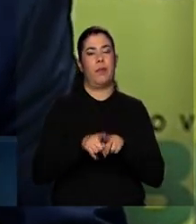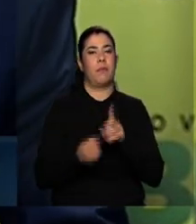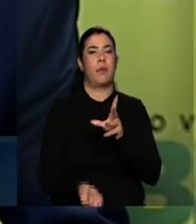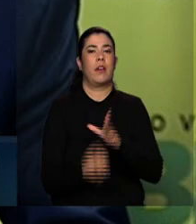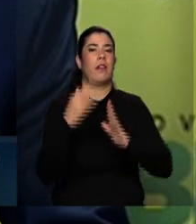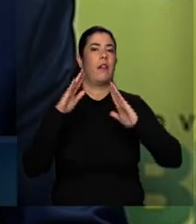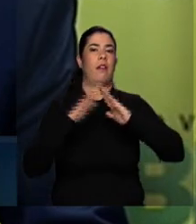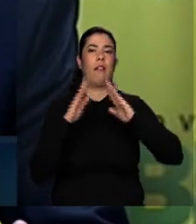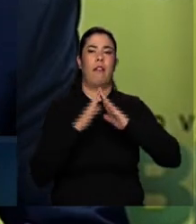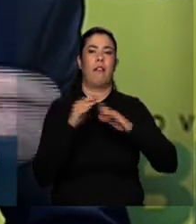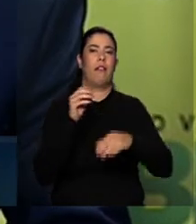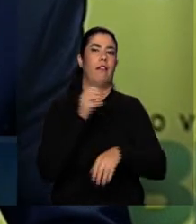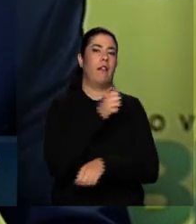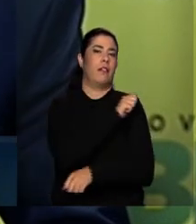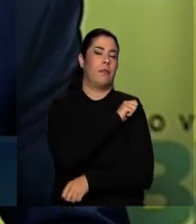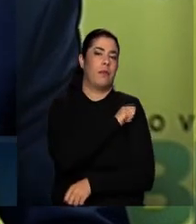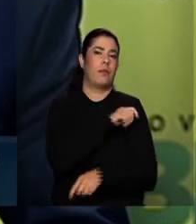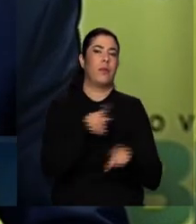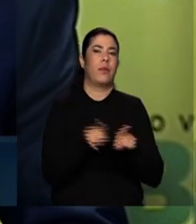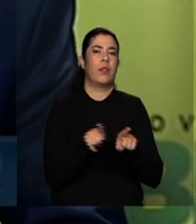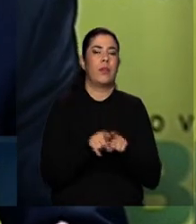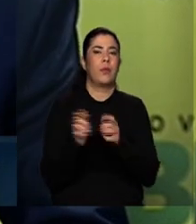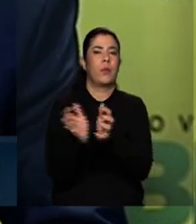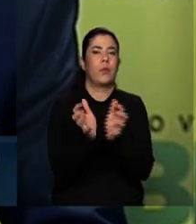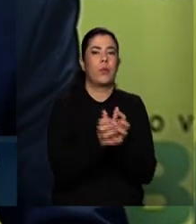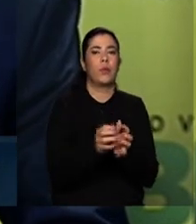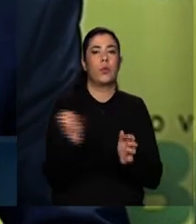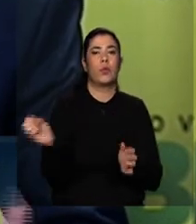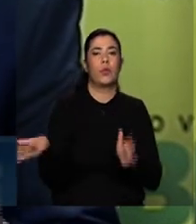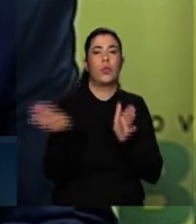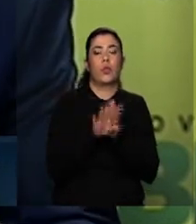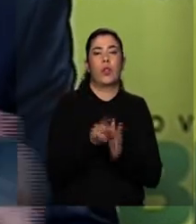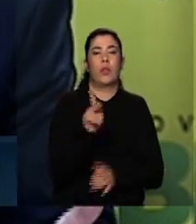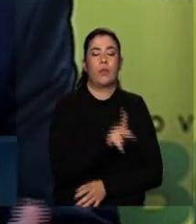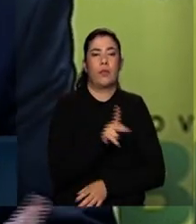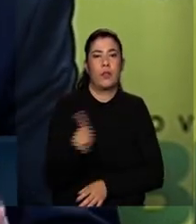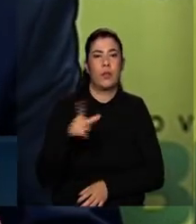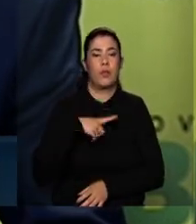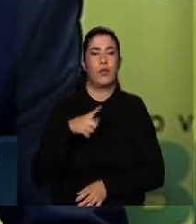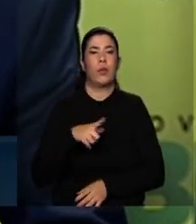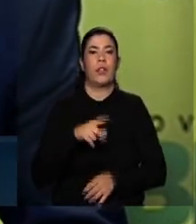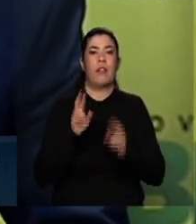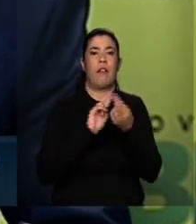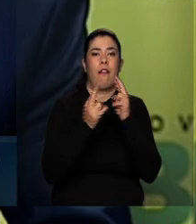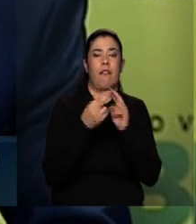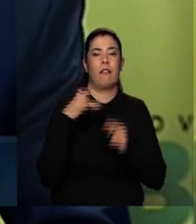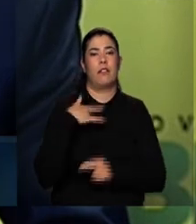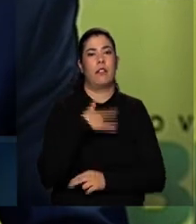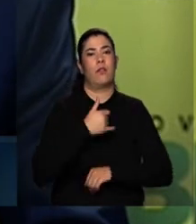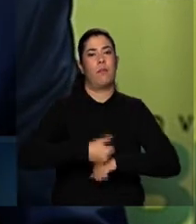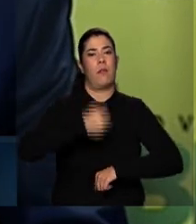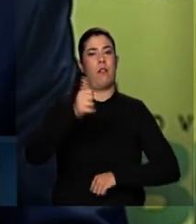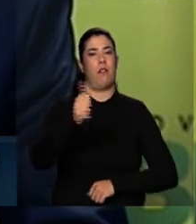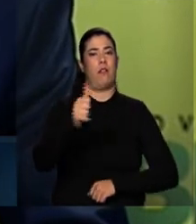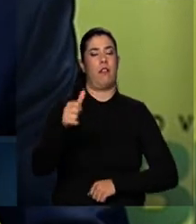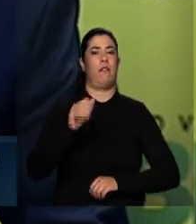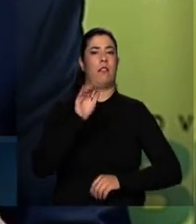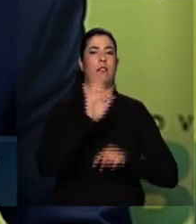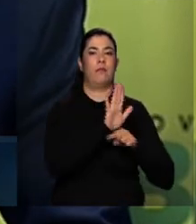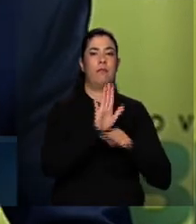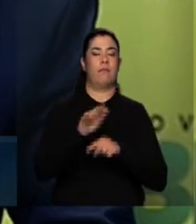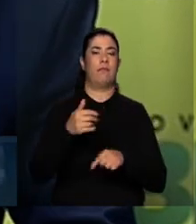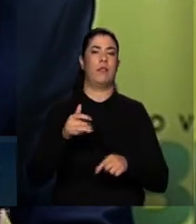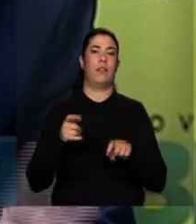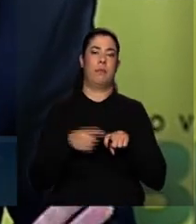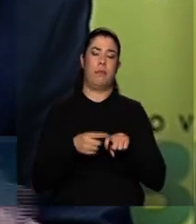para estudante, que vai o conjunto de estruturas, professores, o impacto que tem sobre a rede, a qualificação da assistência médica, aliás,